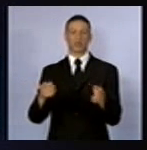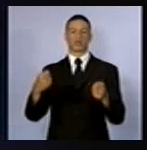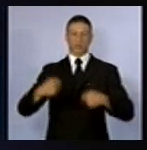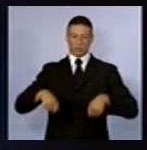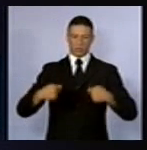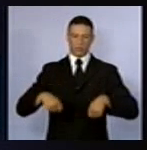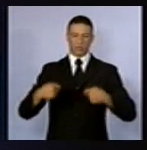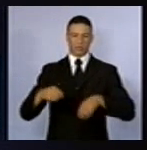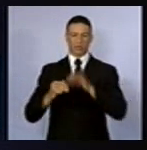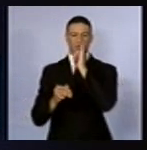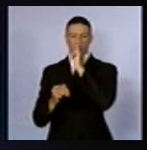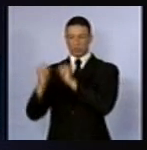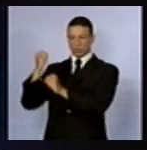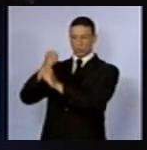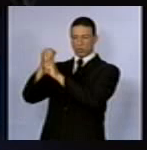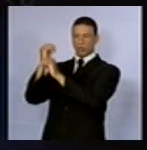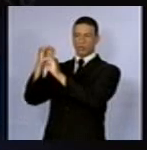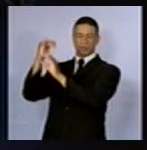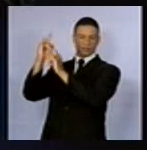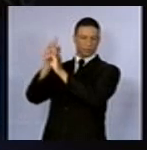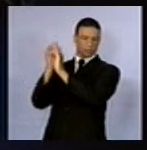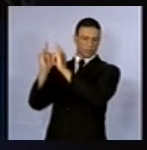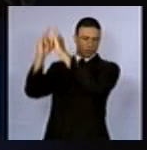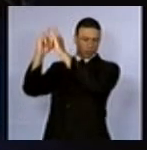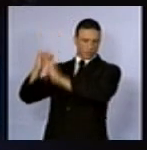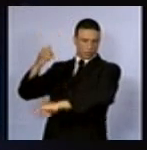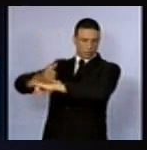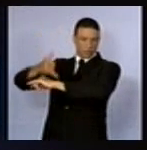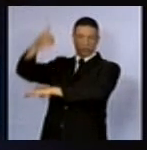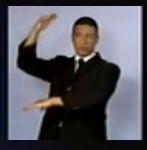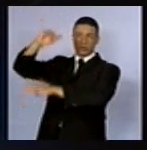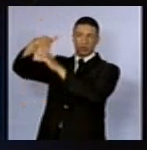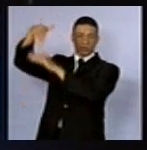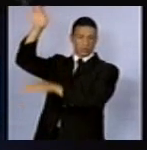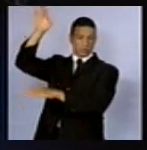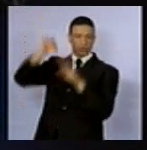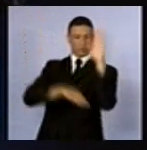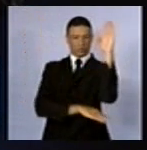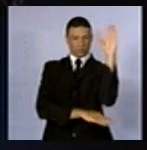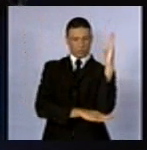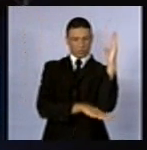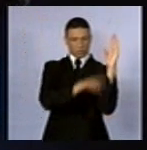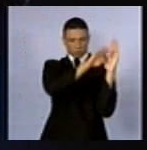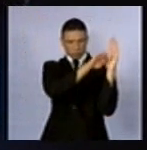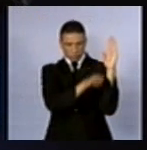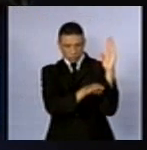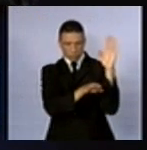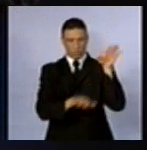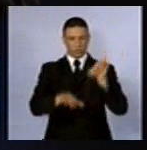para instalações maiores e de maior porte para menor porte Esse tempo é